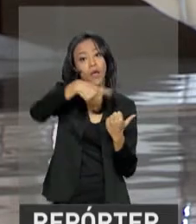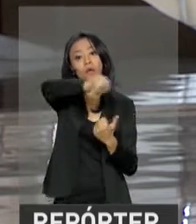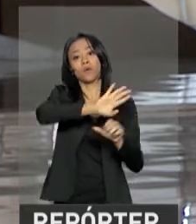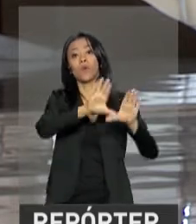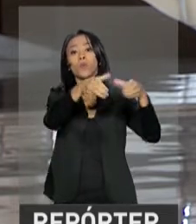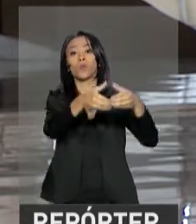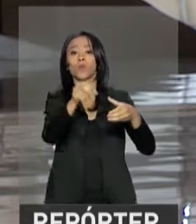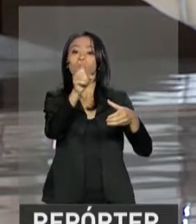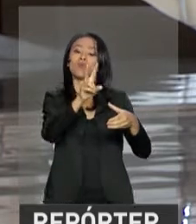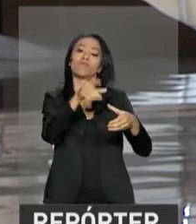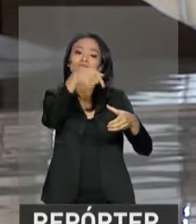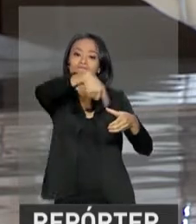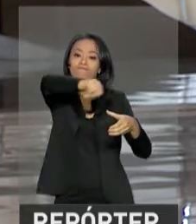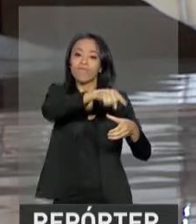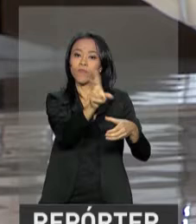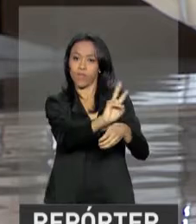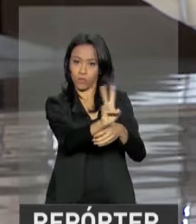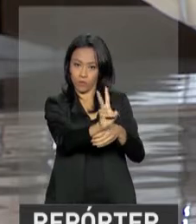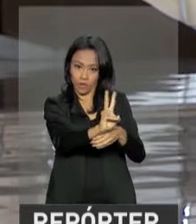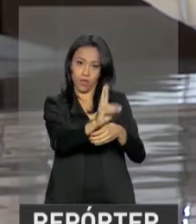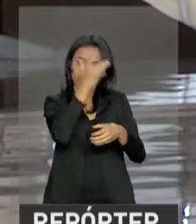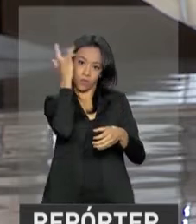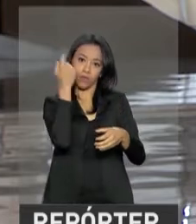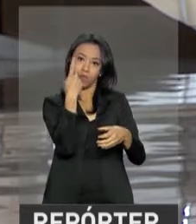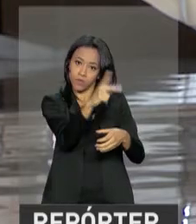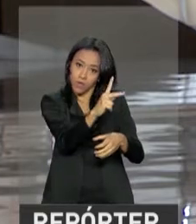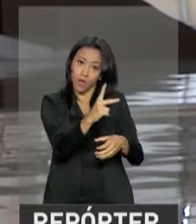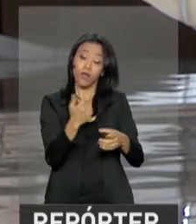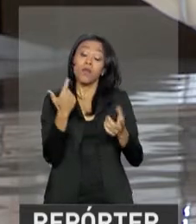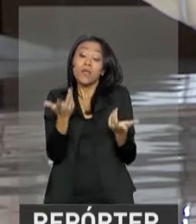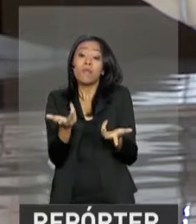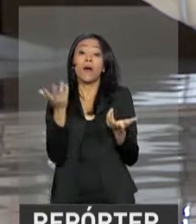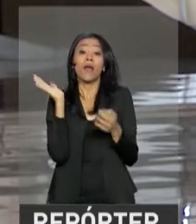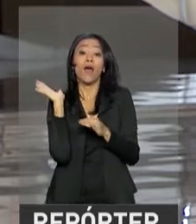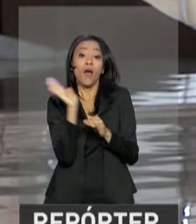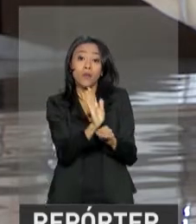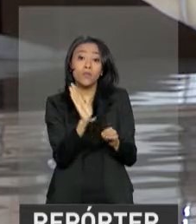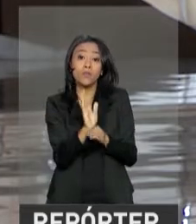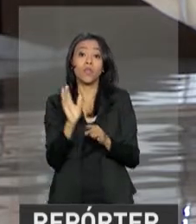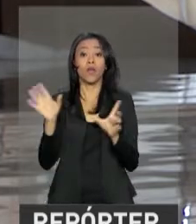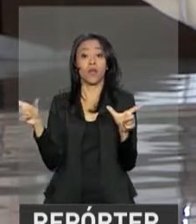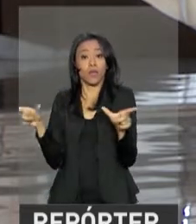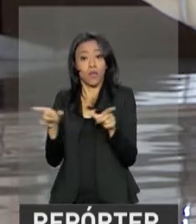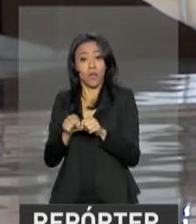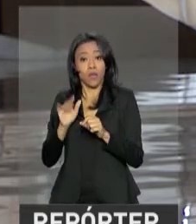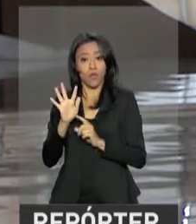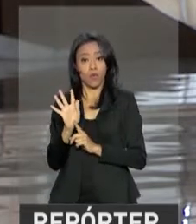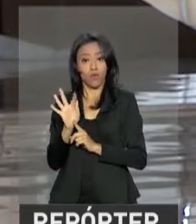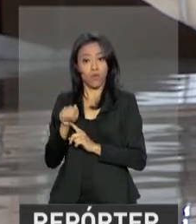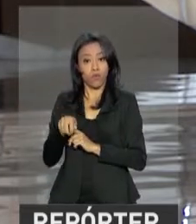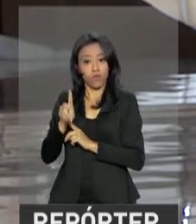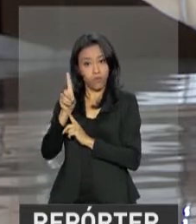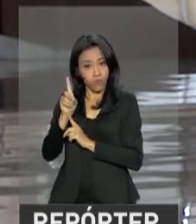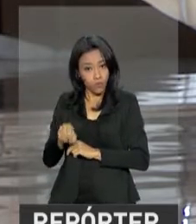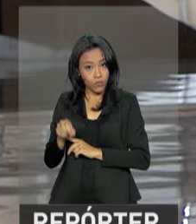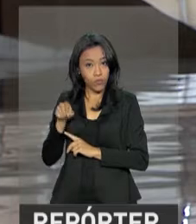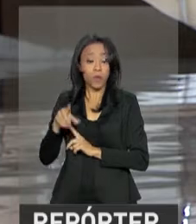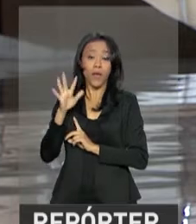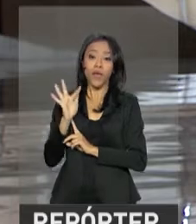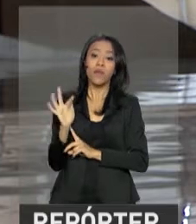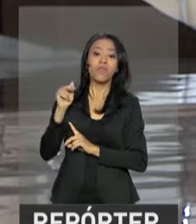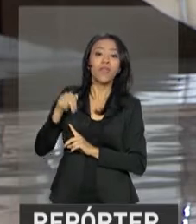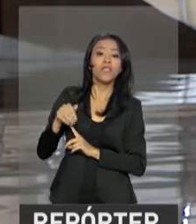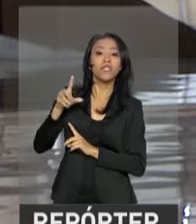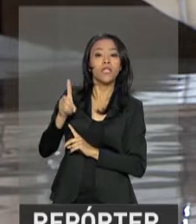venezuelanos e para melhor atender o fluxo de imigrantes o fundo nacional de desenvolvimento da educação fnde